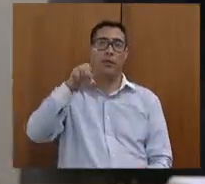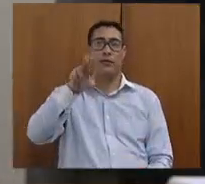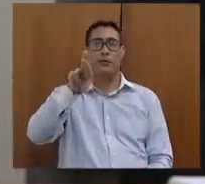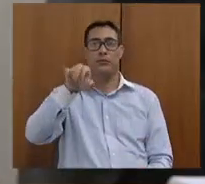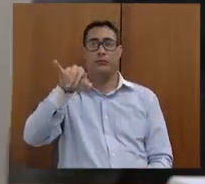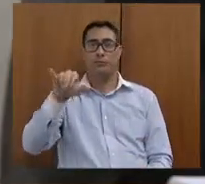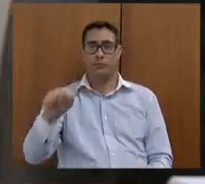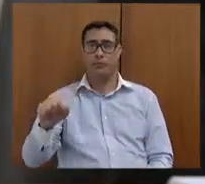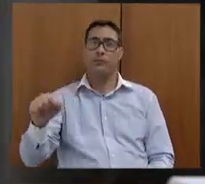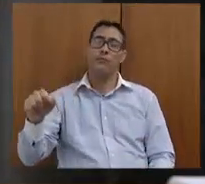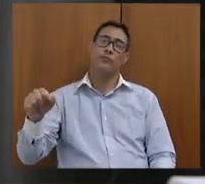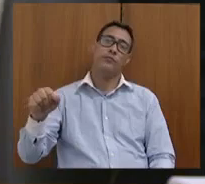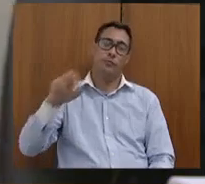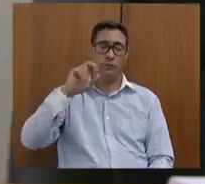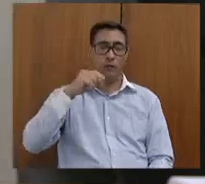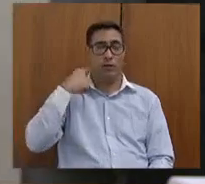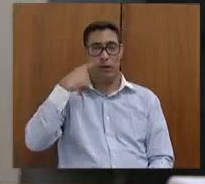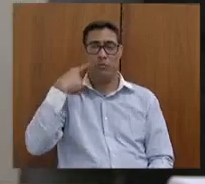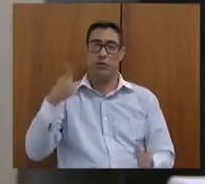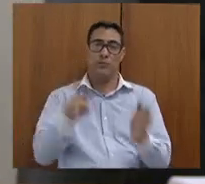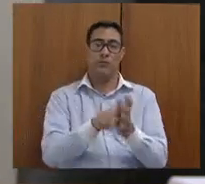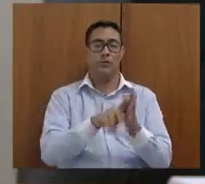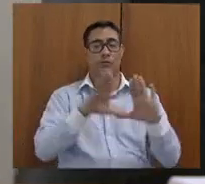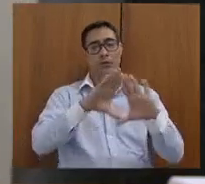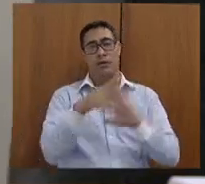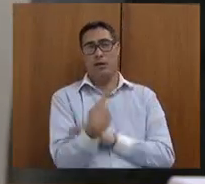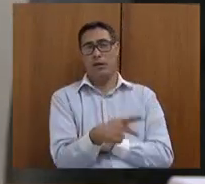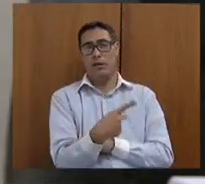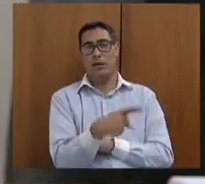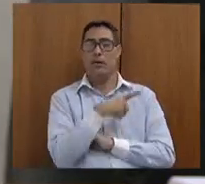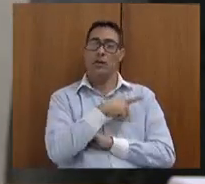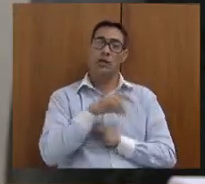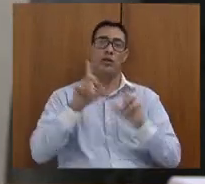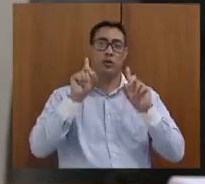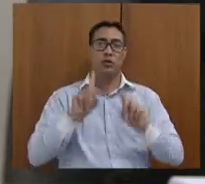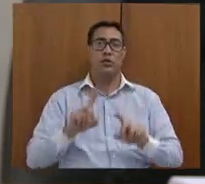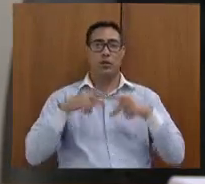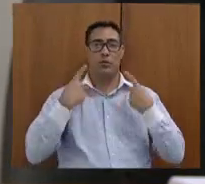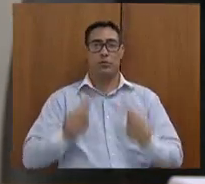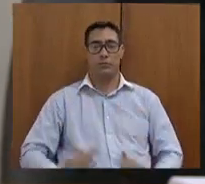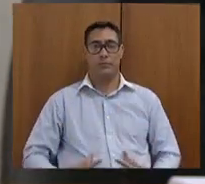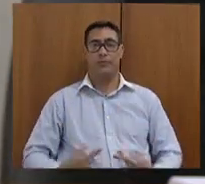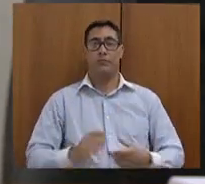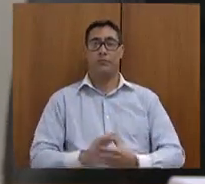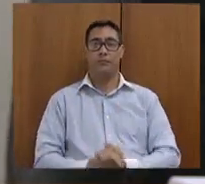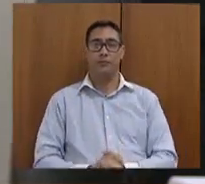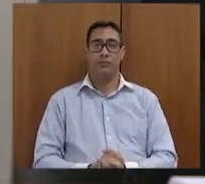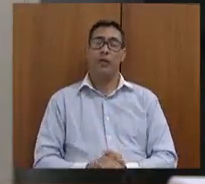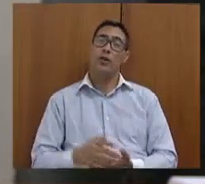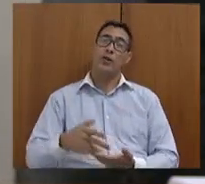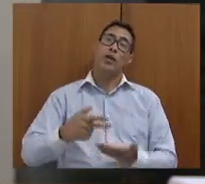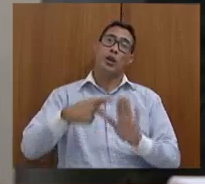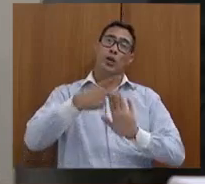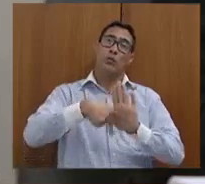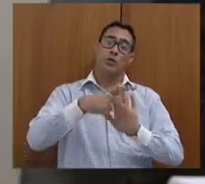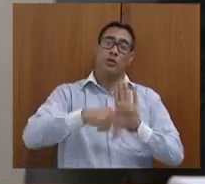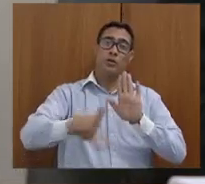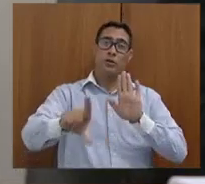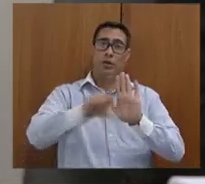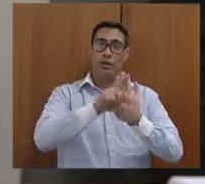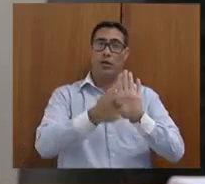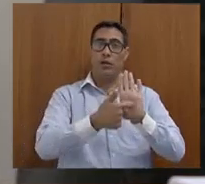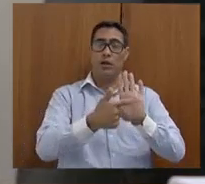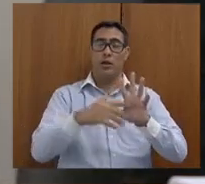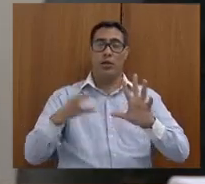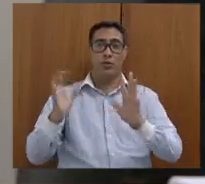Assembleia muito obrigada vou passar o secretário para que ele possa trazer as respostas projeto de ler nosso projeto de